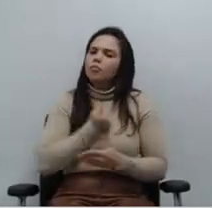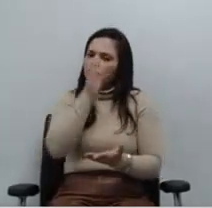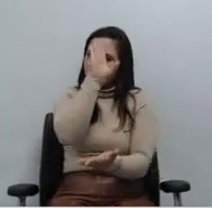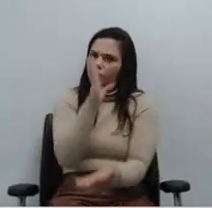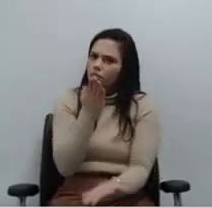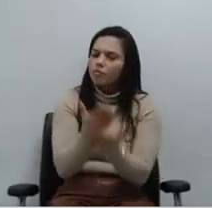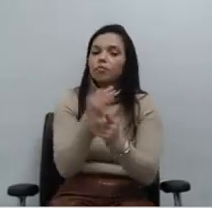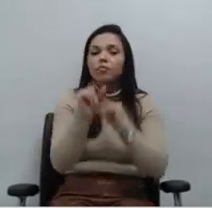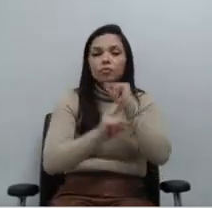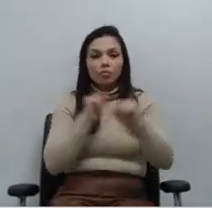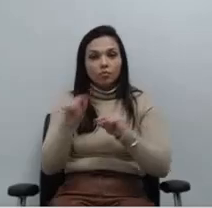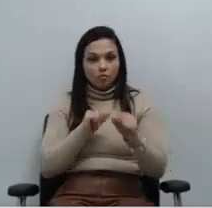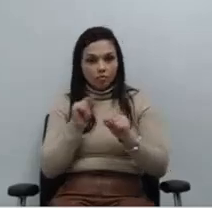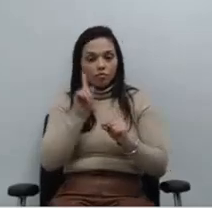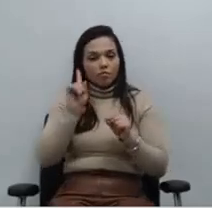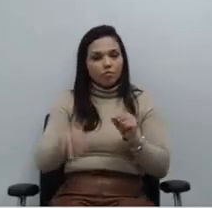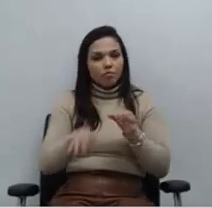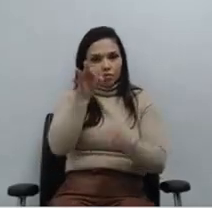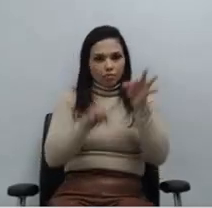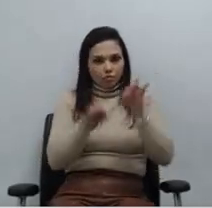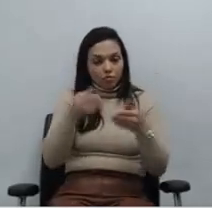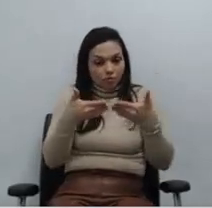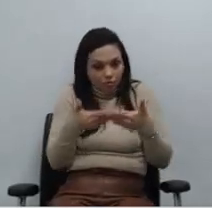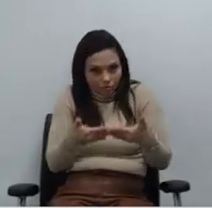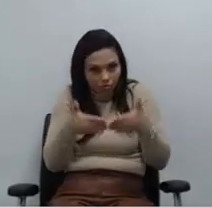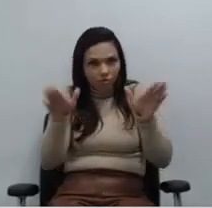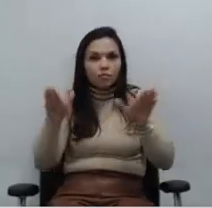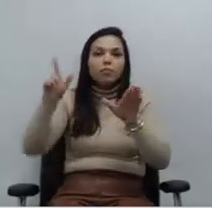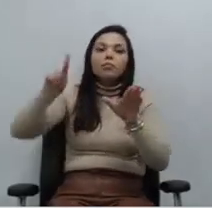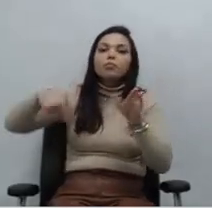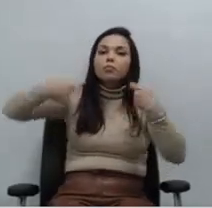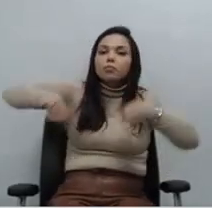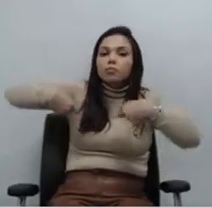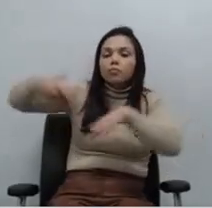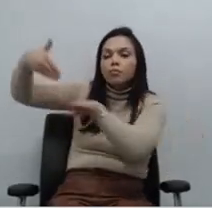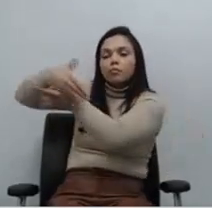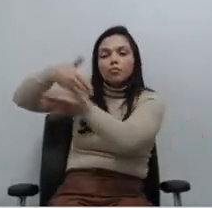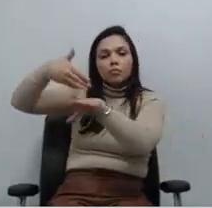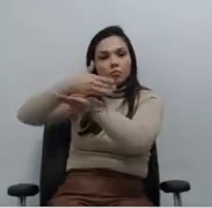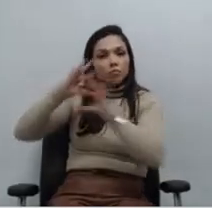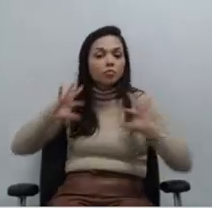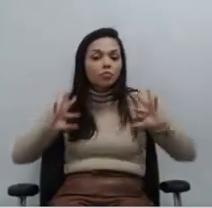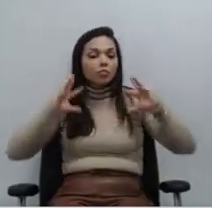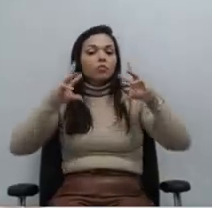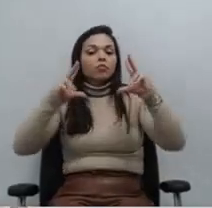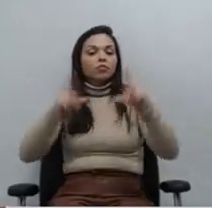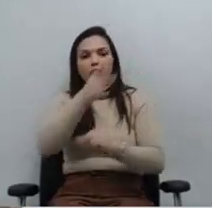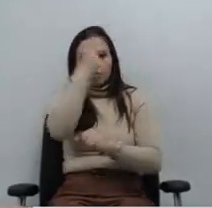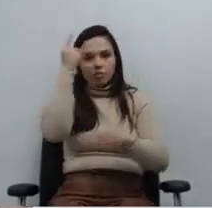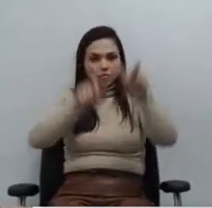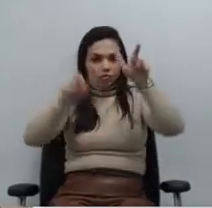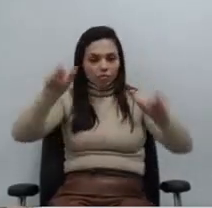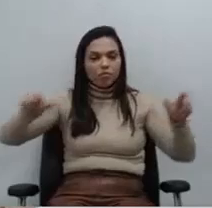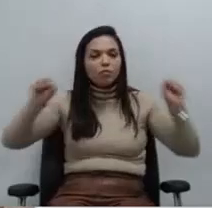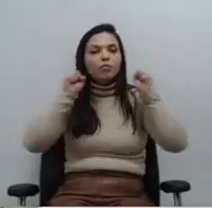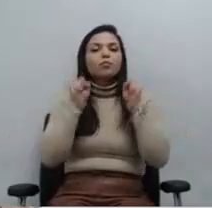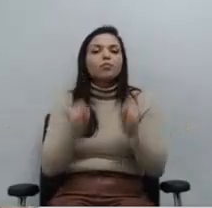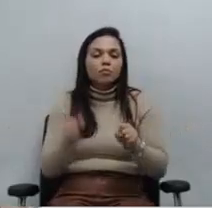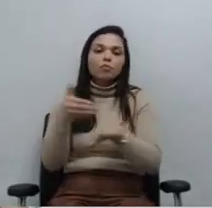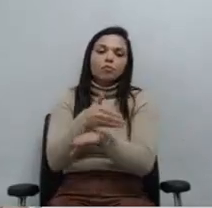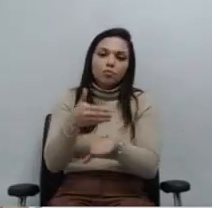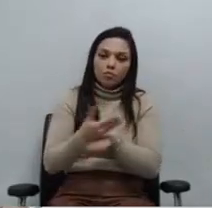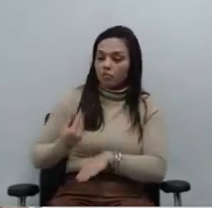ela está ligada a uma noção de paridade de participação, o que requer um arranjo social no qual todas as pessoas possam participar como pares na